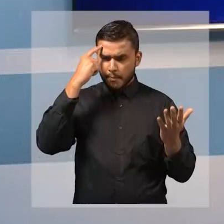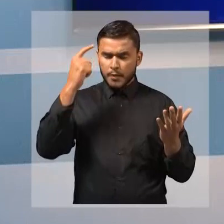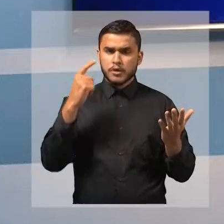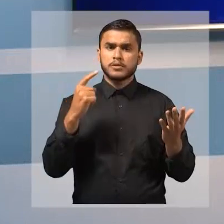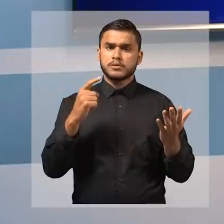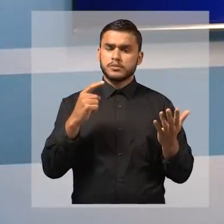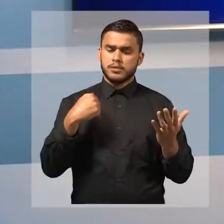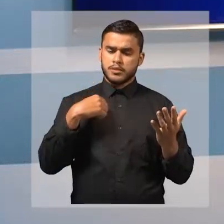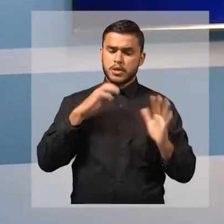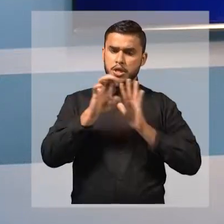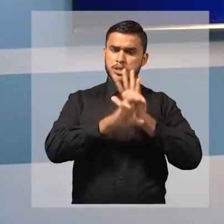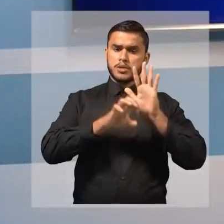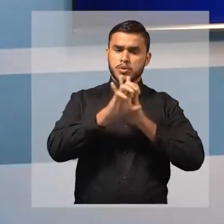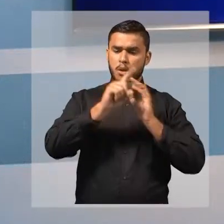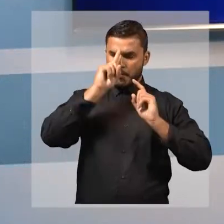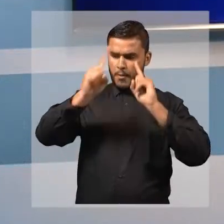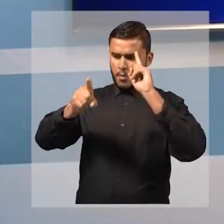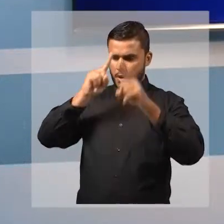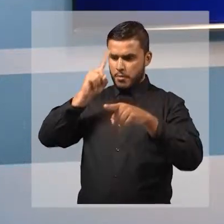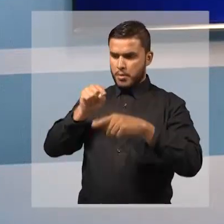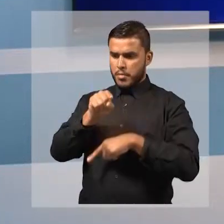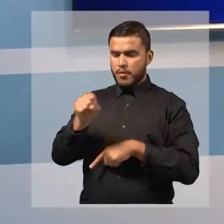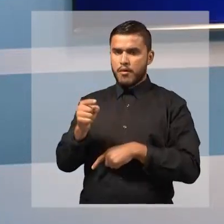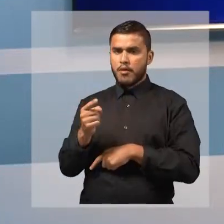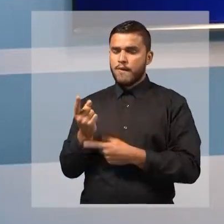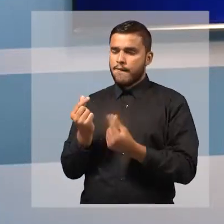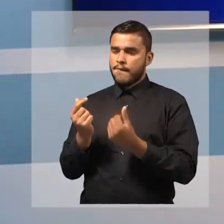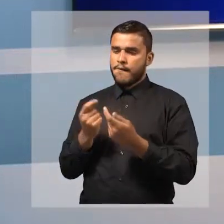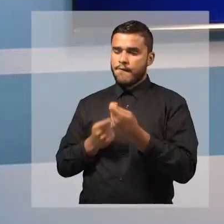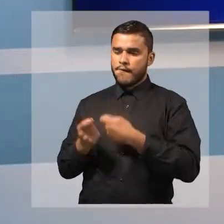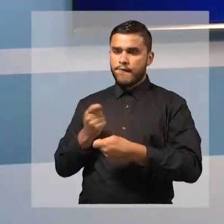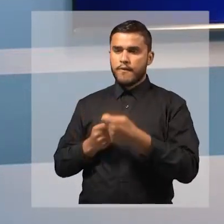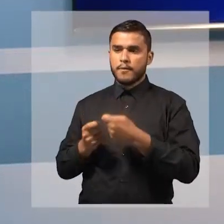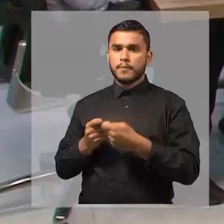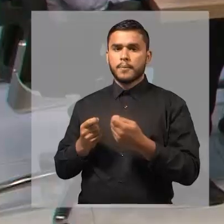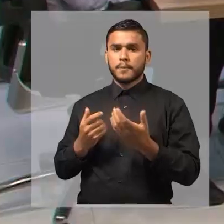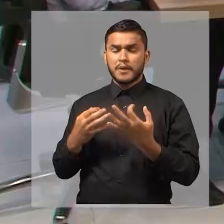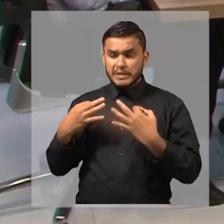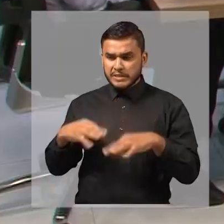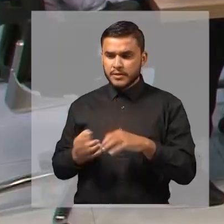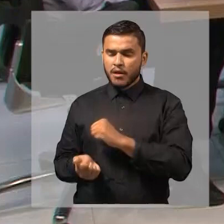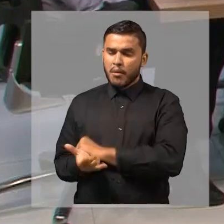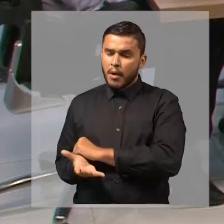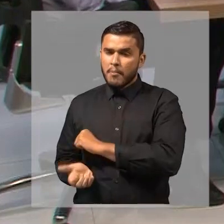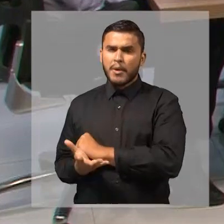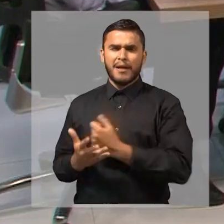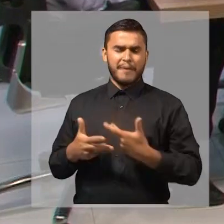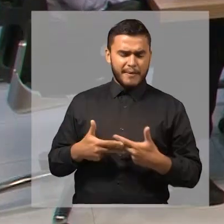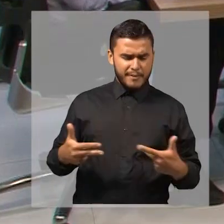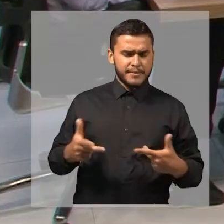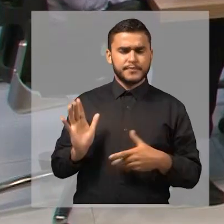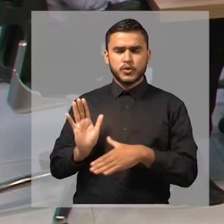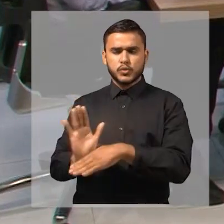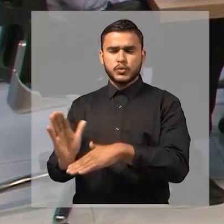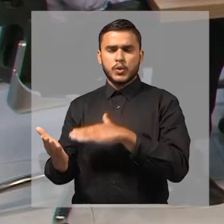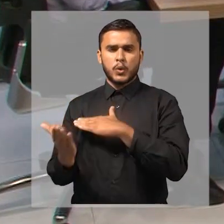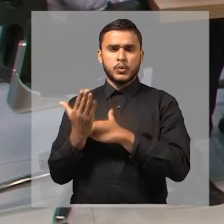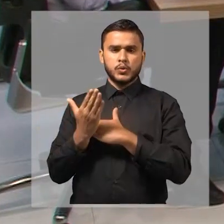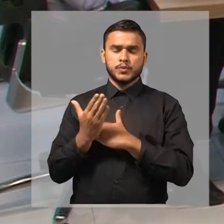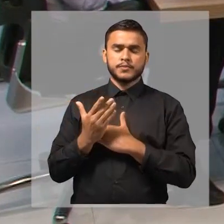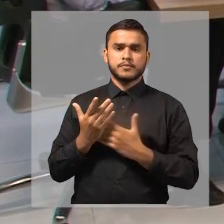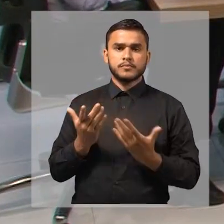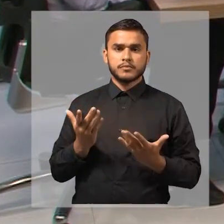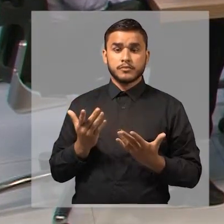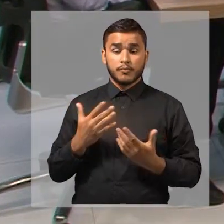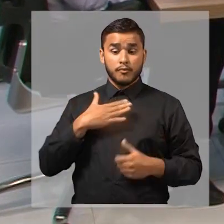havia meios até muito pouco republicanos, muito pouco lícitos para dominar esse através de favores. Ele quer se livrar disso, só que